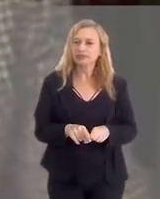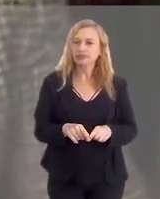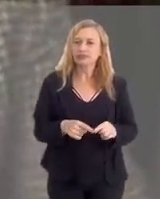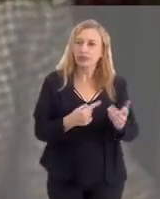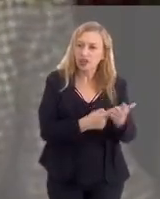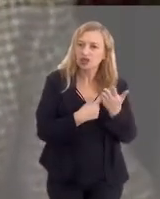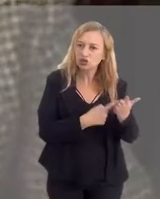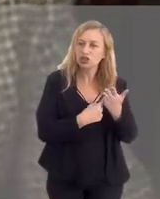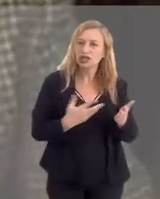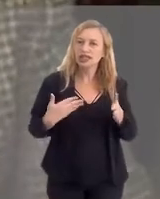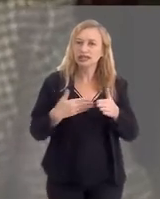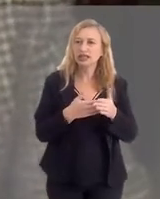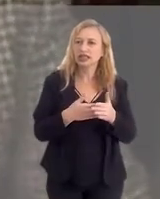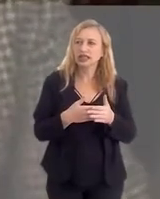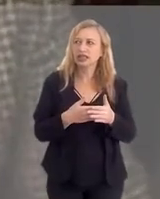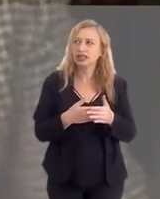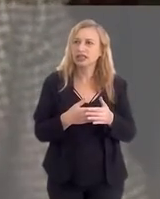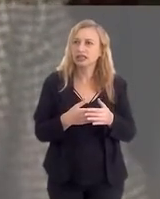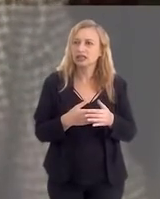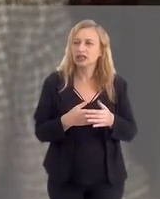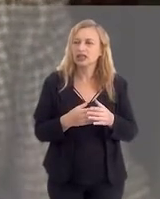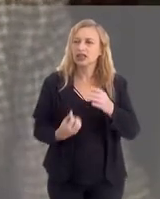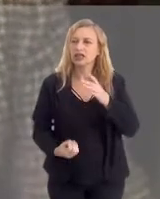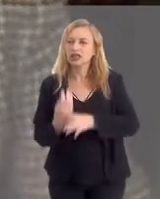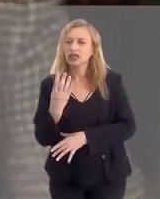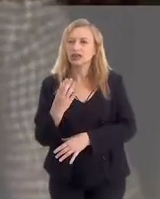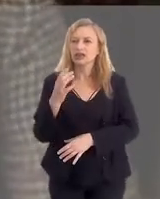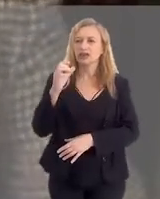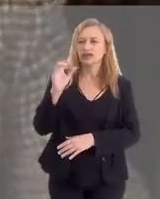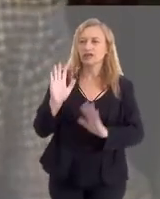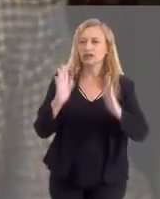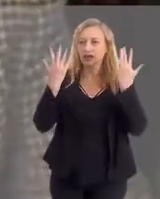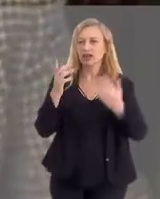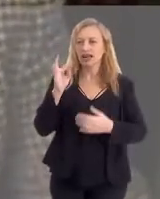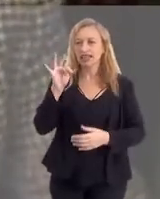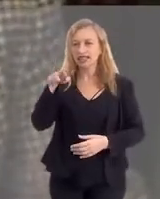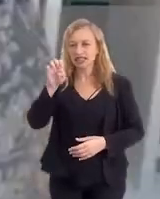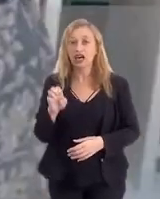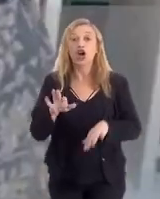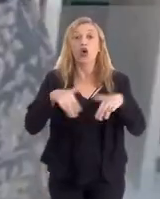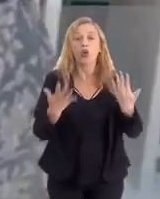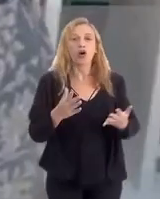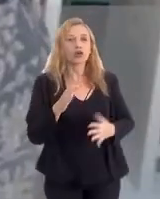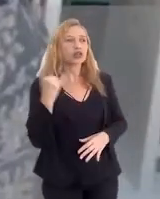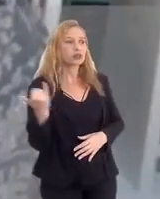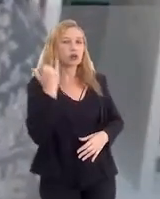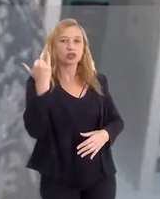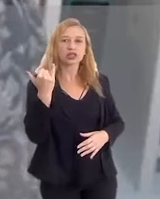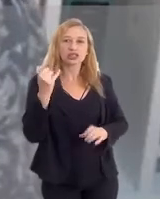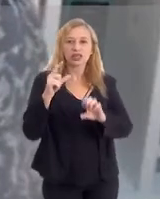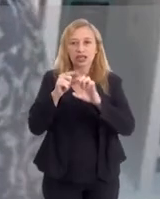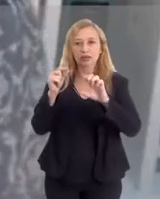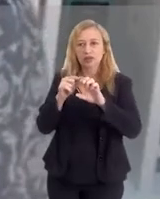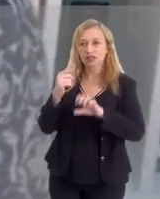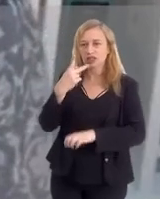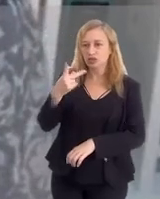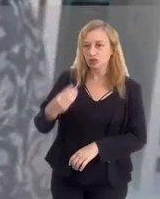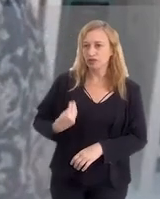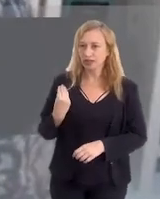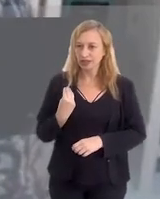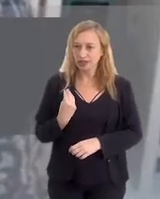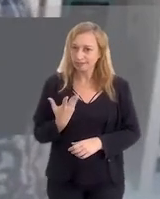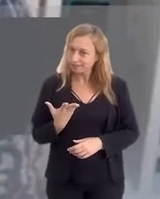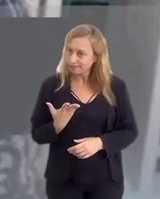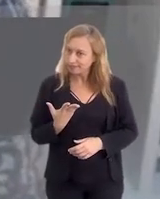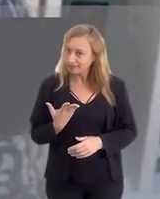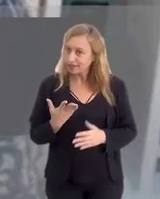vai me abastecendo, até que eu crio o Festival Latinidades. E qual a importância do empreendedorismo